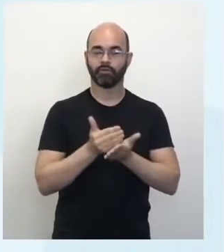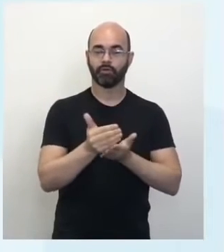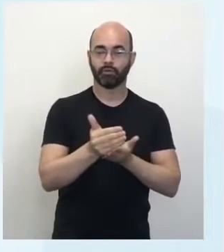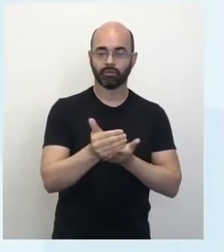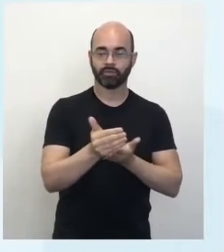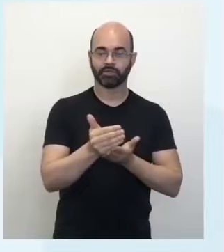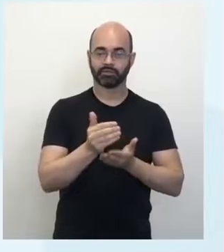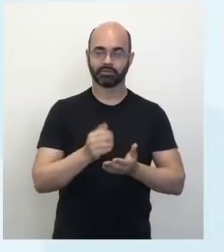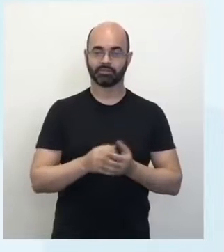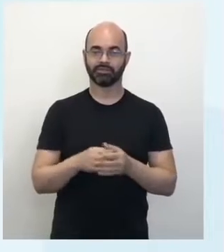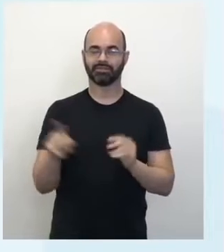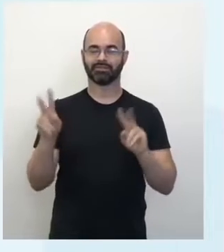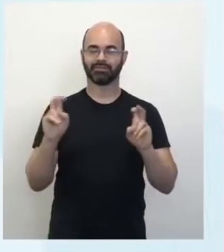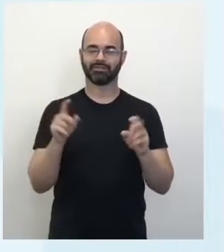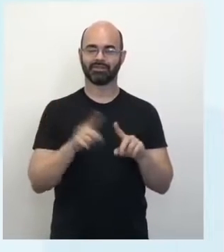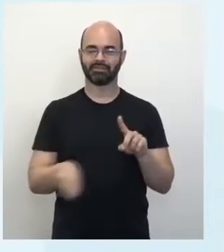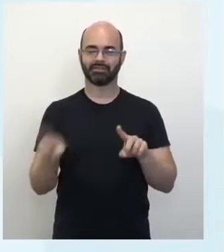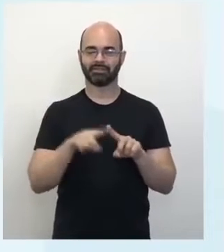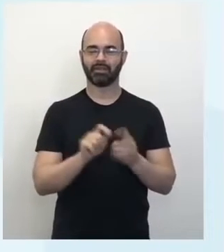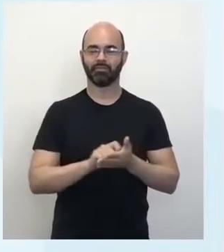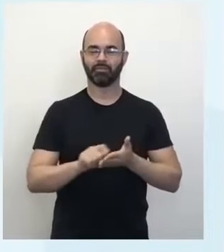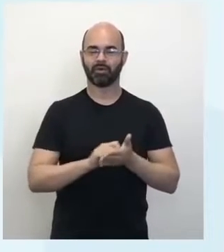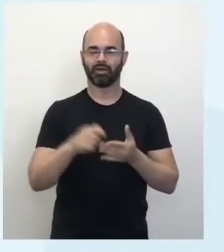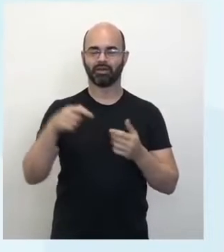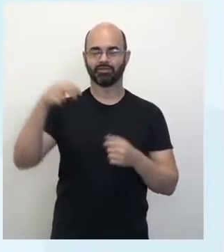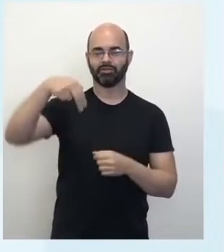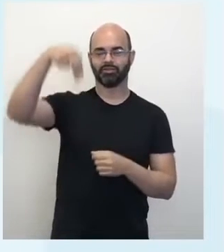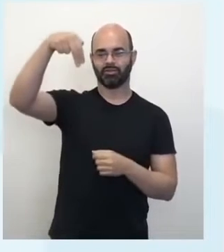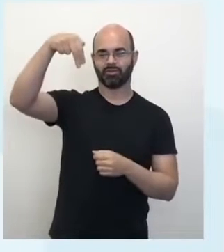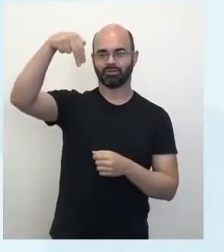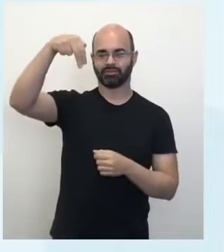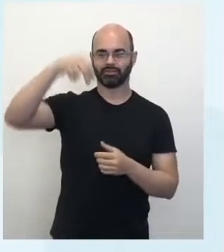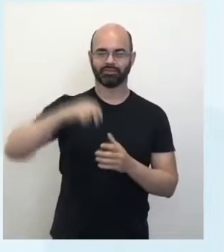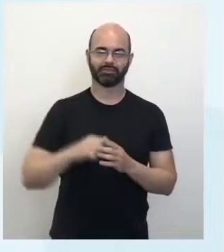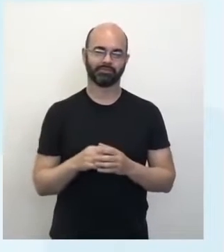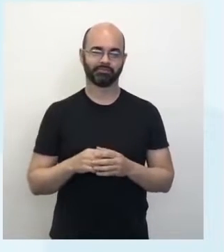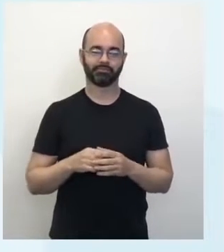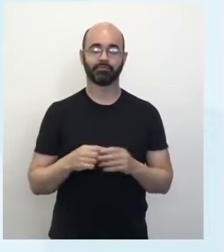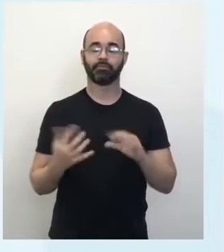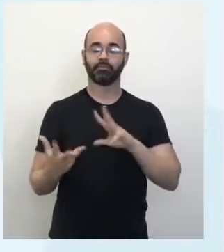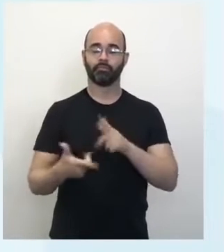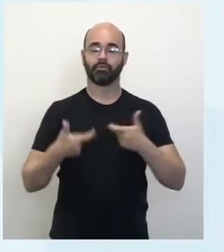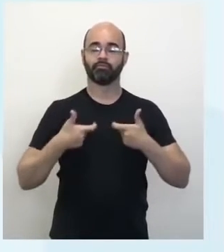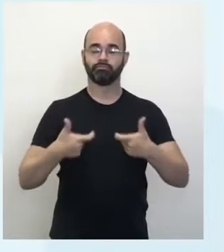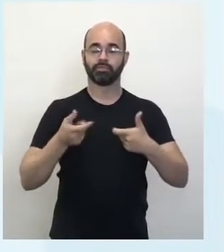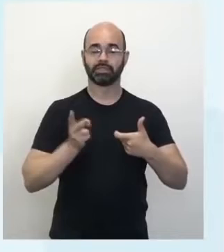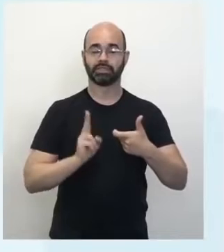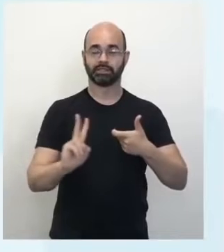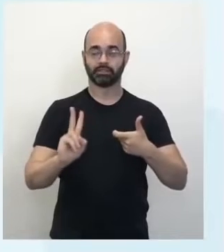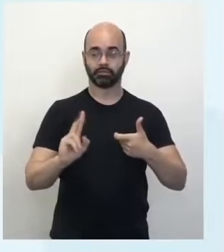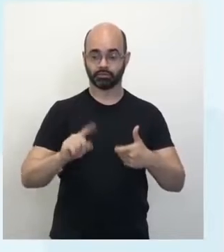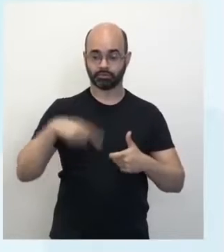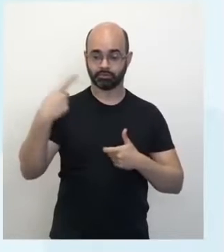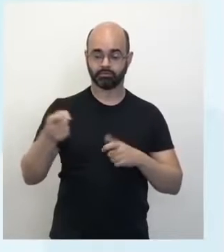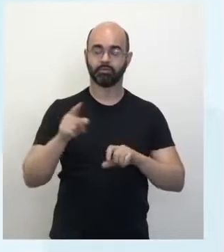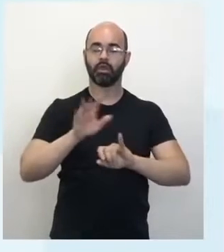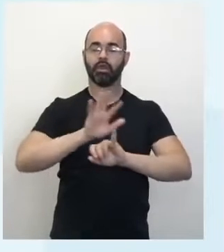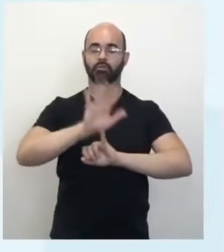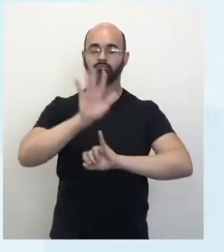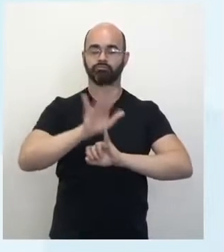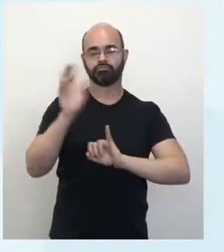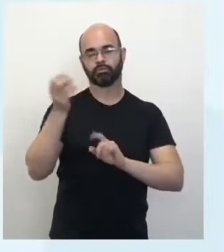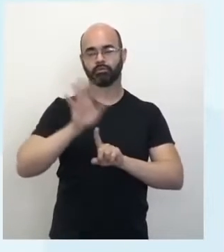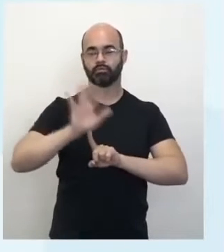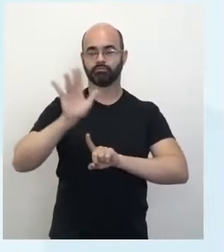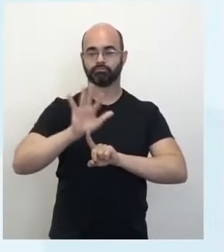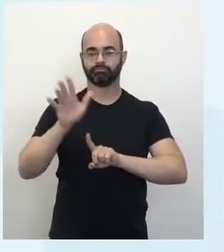o ciclo da borracha na região norte. Após a Segunda Guerra Mundial, concentração industrial. A década